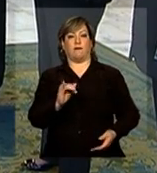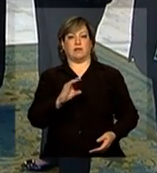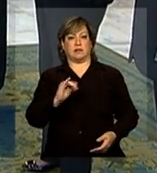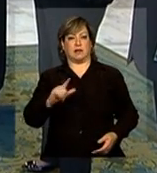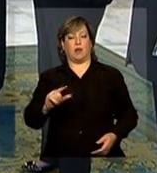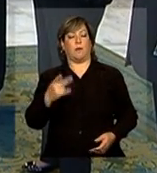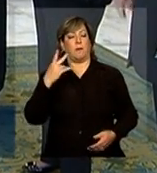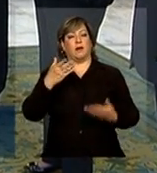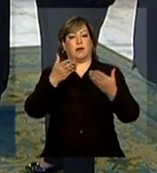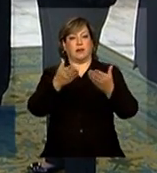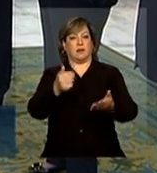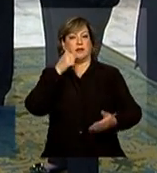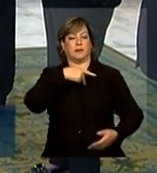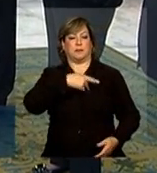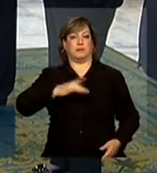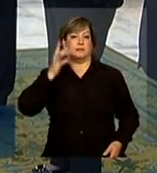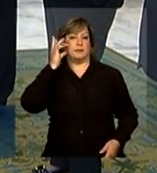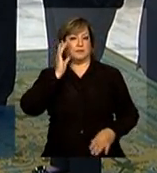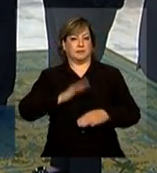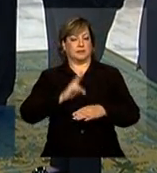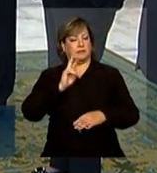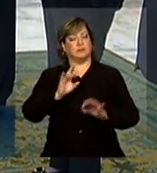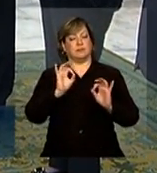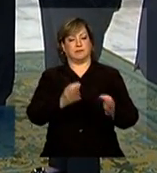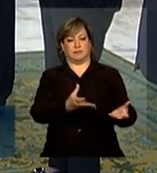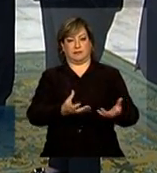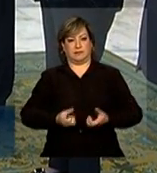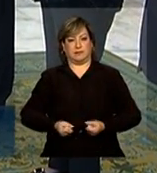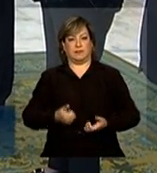pela presidenta Dilma Rousseff.